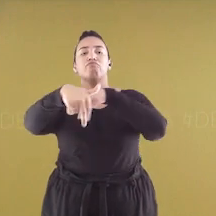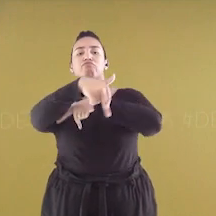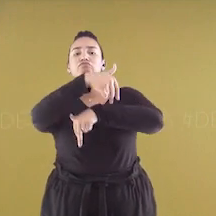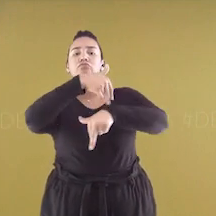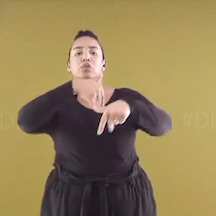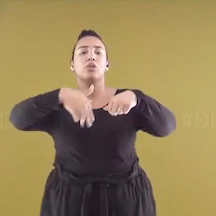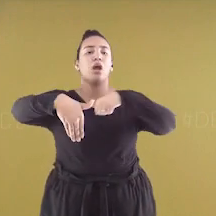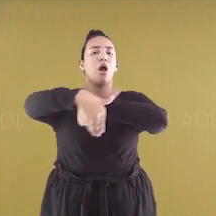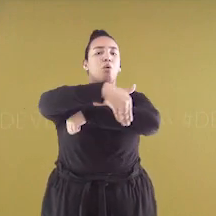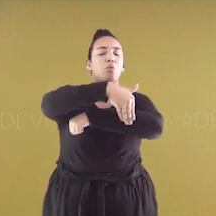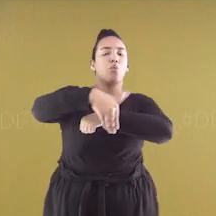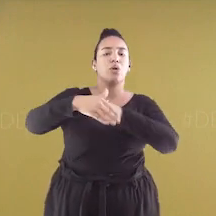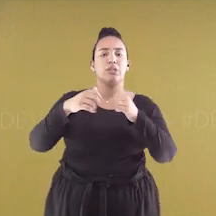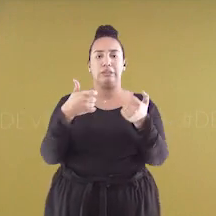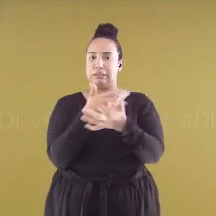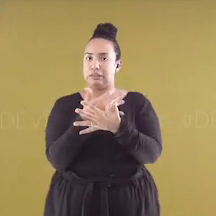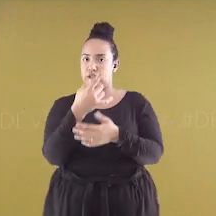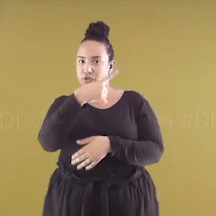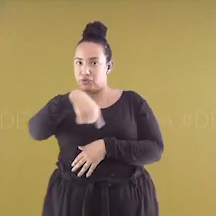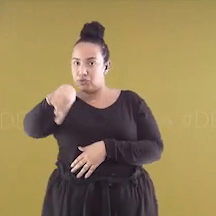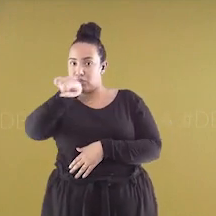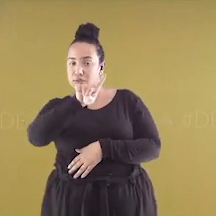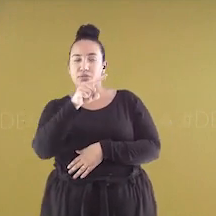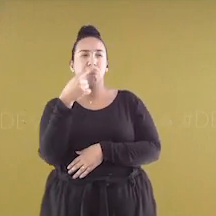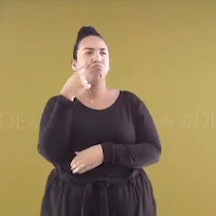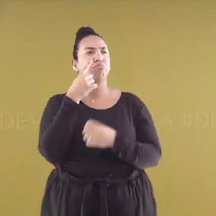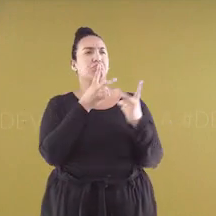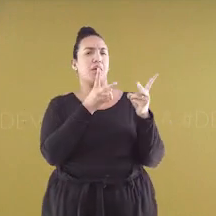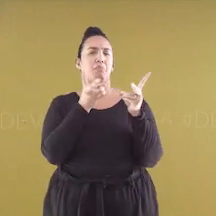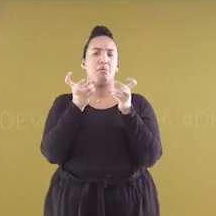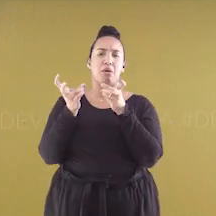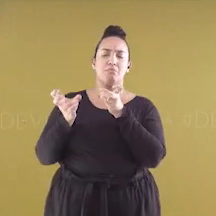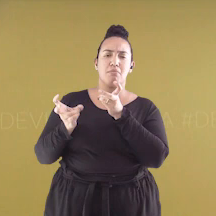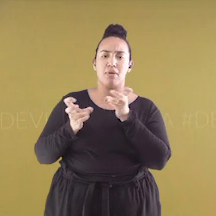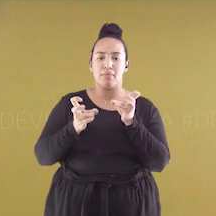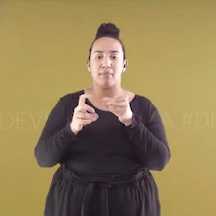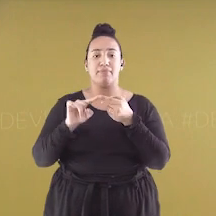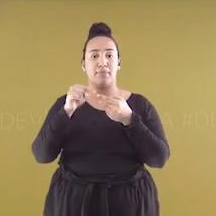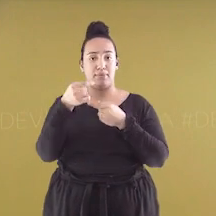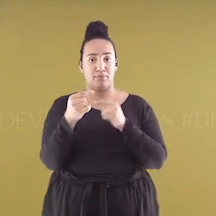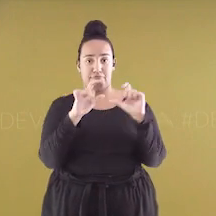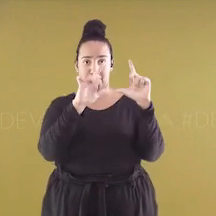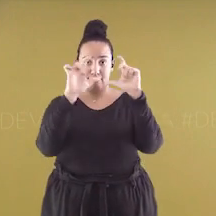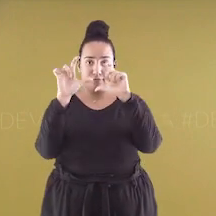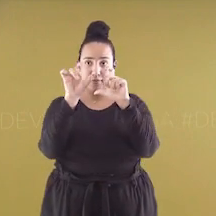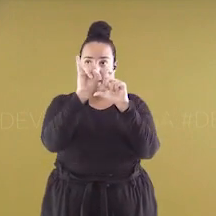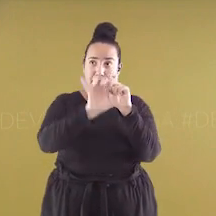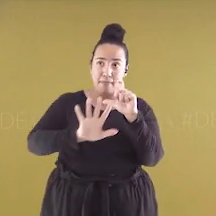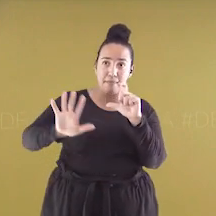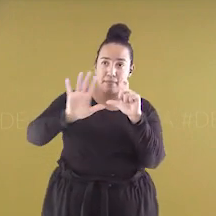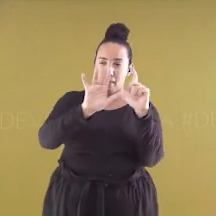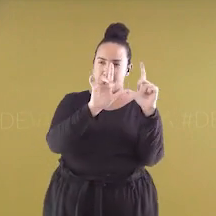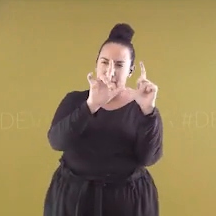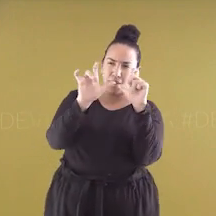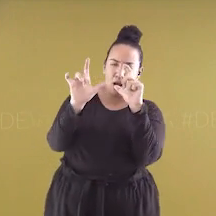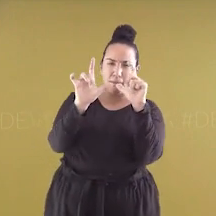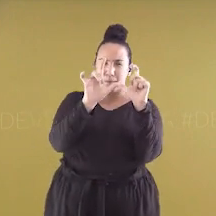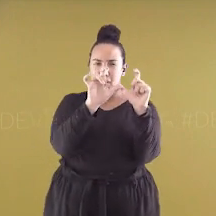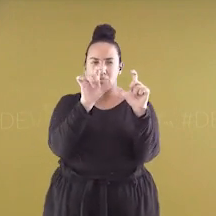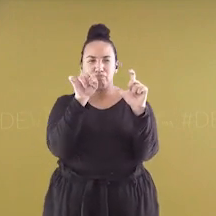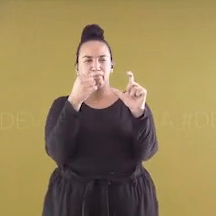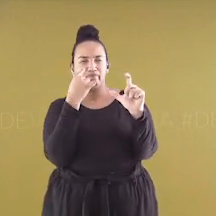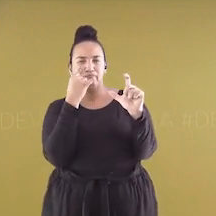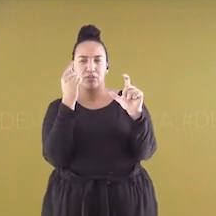andando pelas ruas de sua cidade, observe-a atentamente e fotografe as paisagens